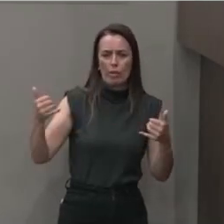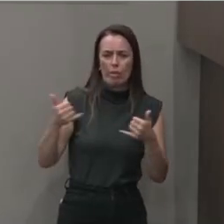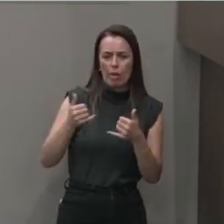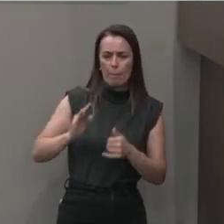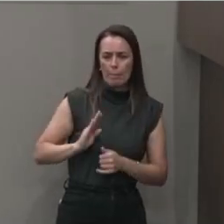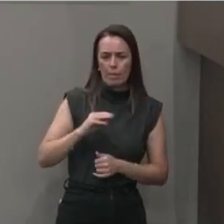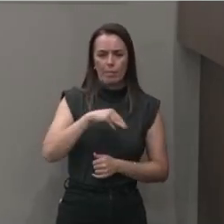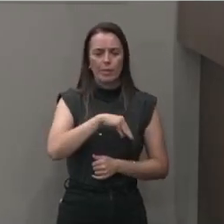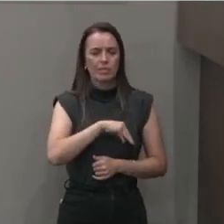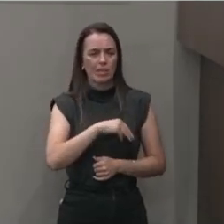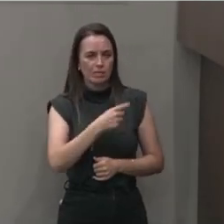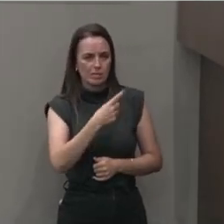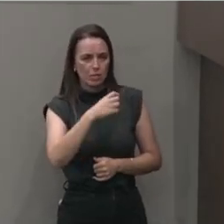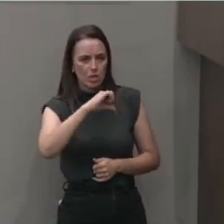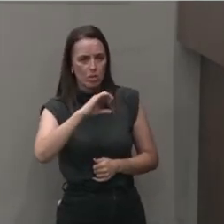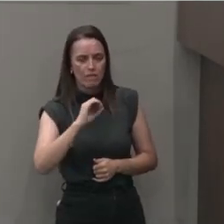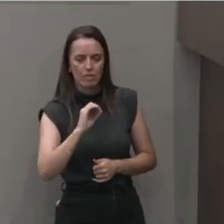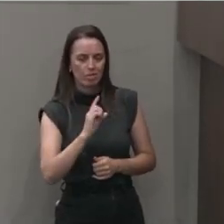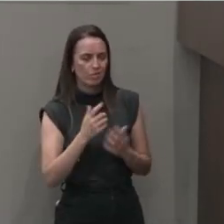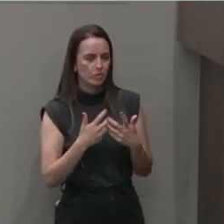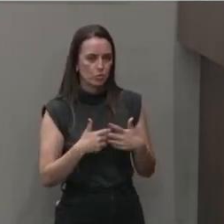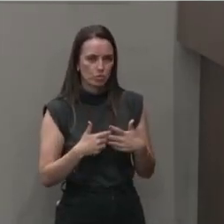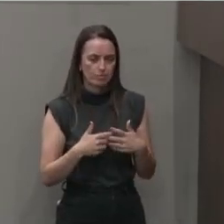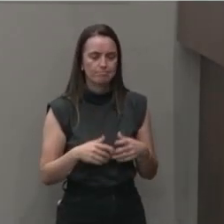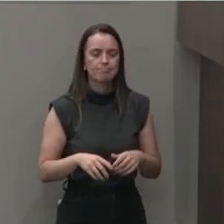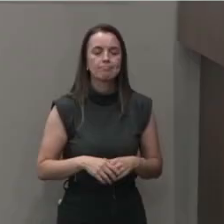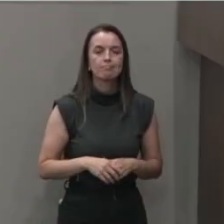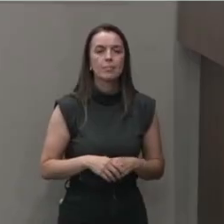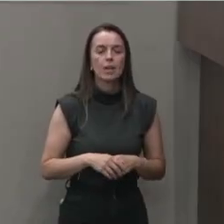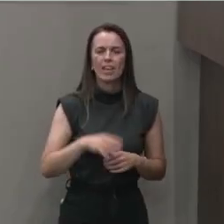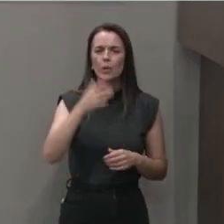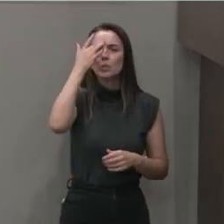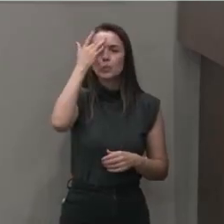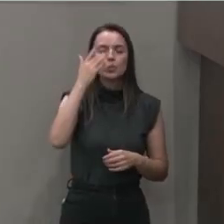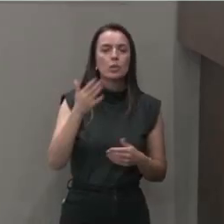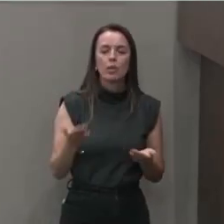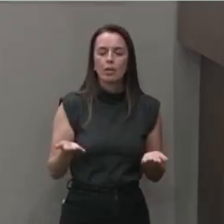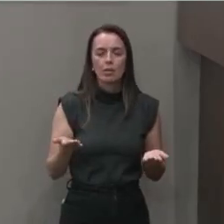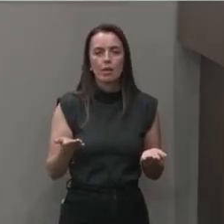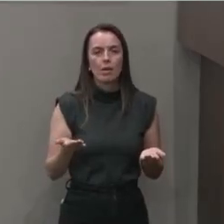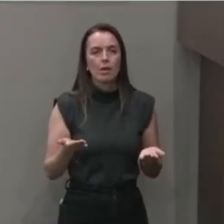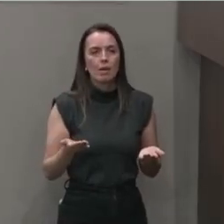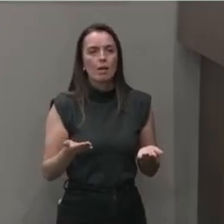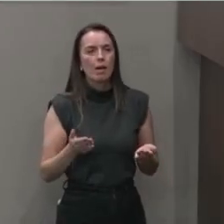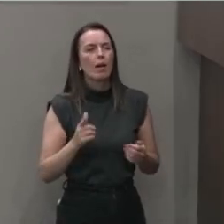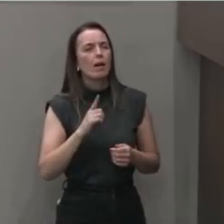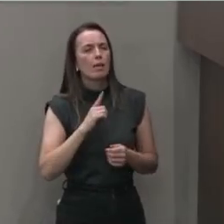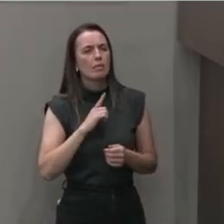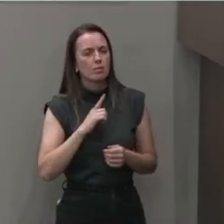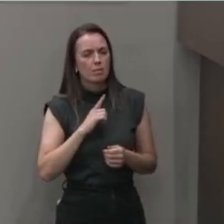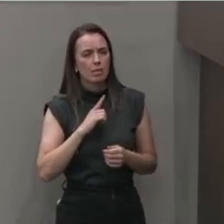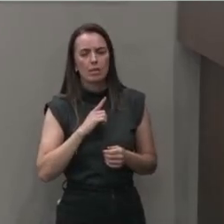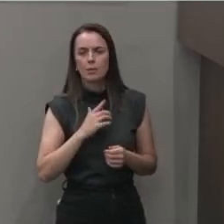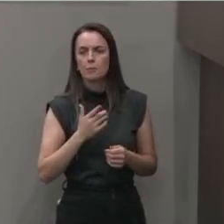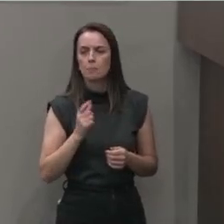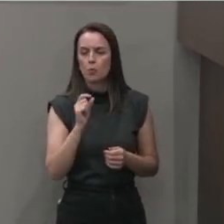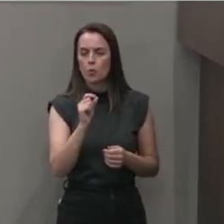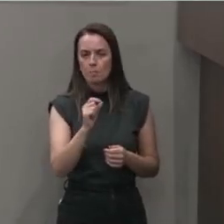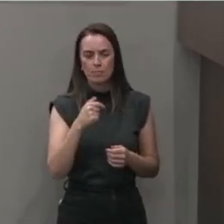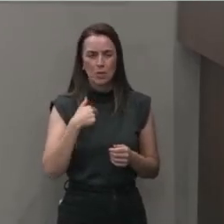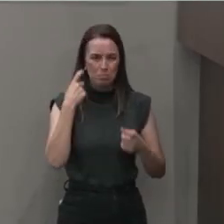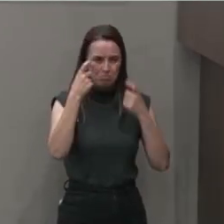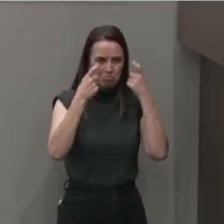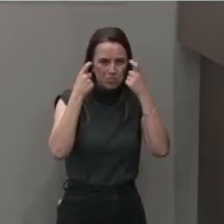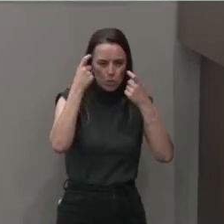escrito no projeto Guarda Municipal, até o vereador, se quiser falar, não sei qual guarda é essa, porque a gente não tem. O que nós temos é uma guarda de trânsito. Então, me